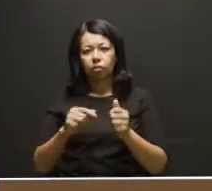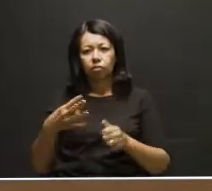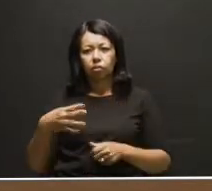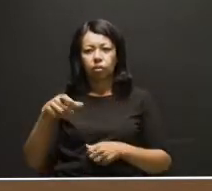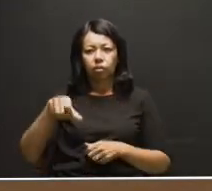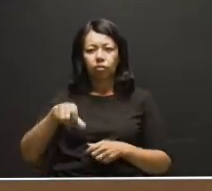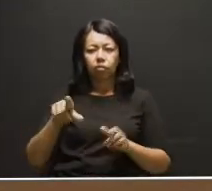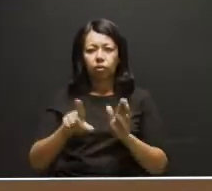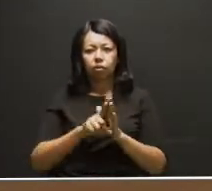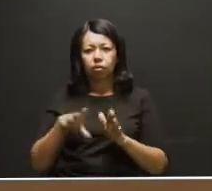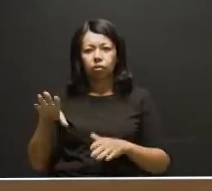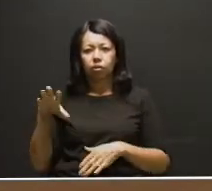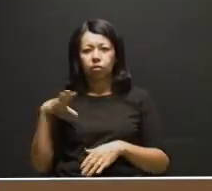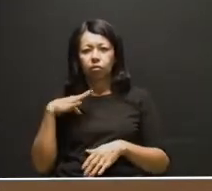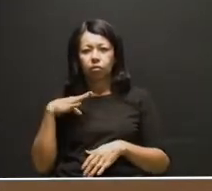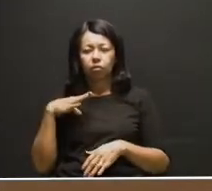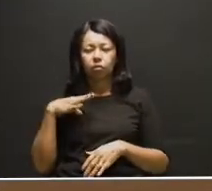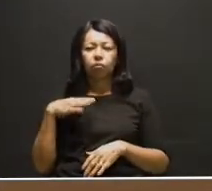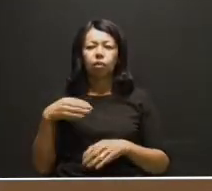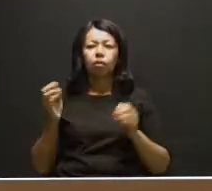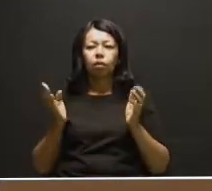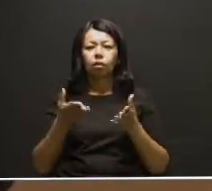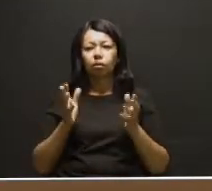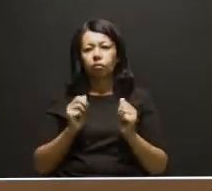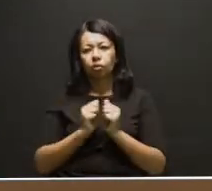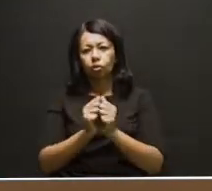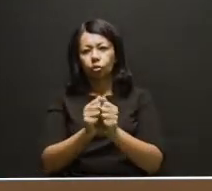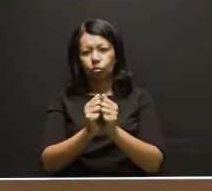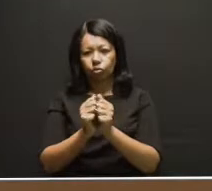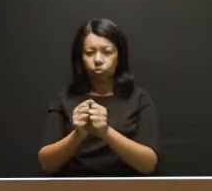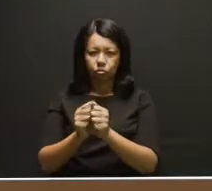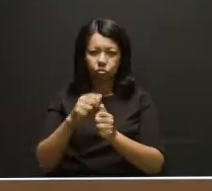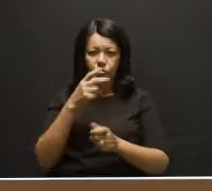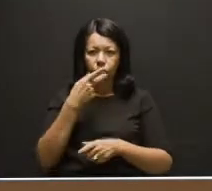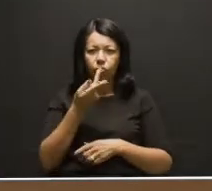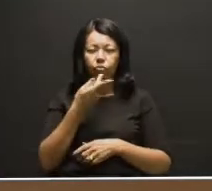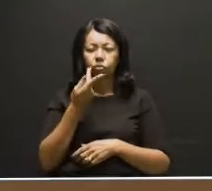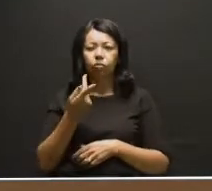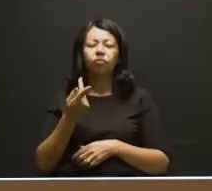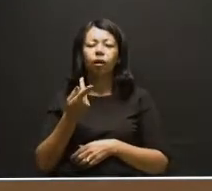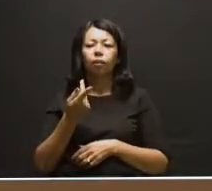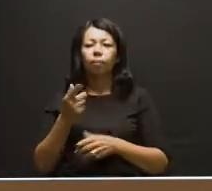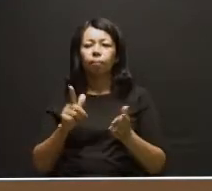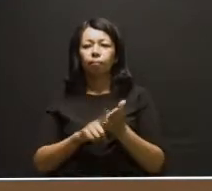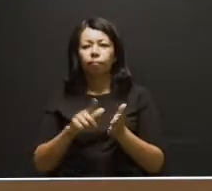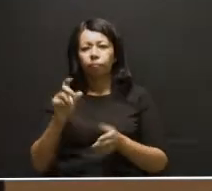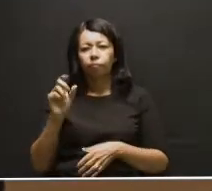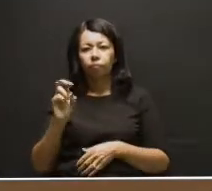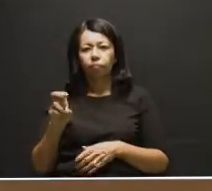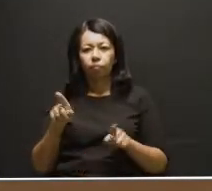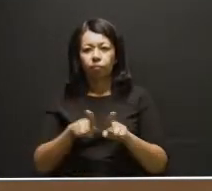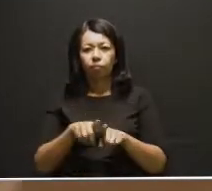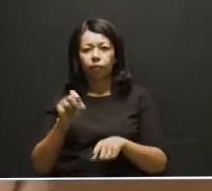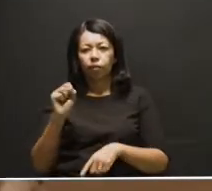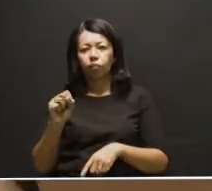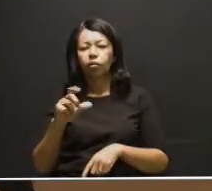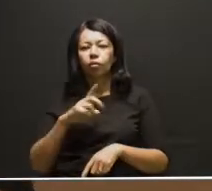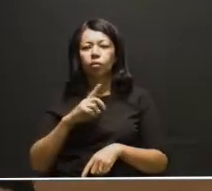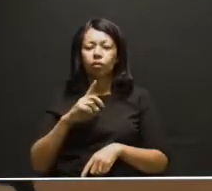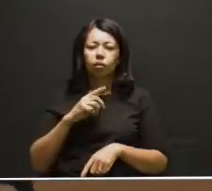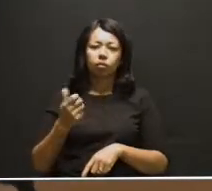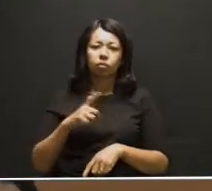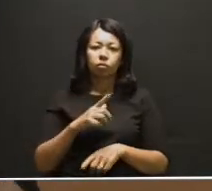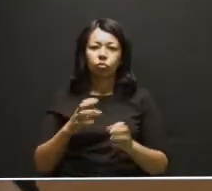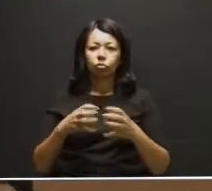49 do regimento interno passa a usar a aparecer em conjunto sobre a matéria as folhas 5 e 8 encontra-se parecida